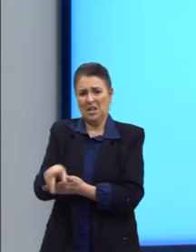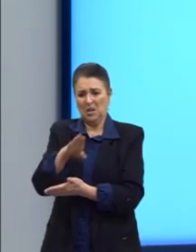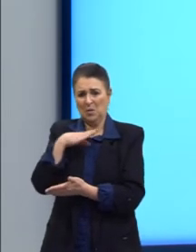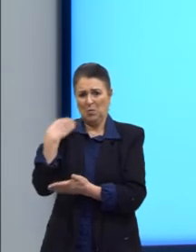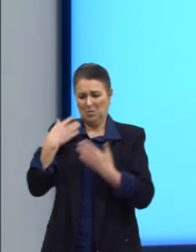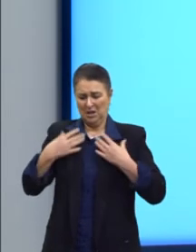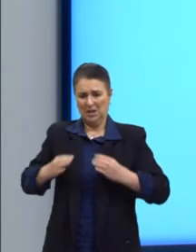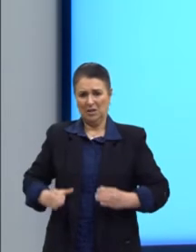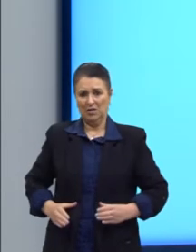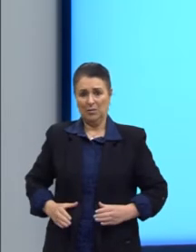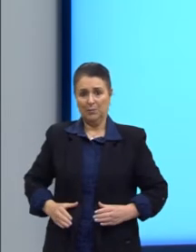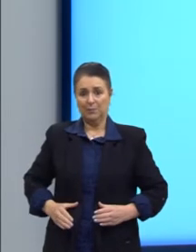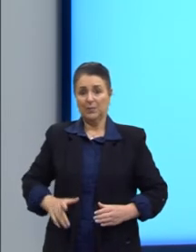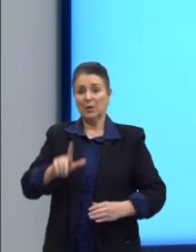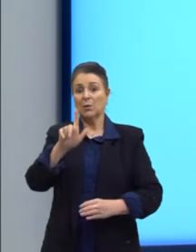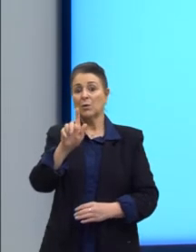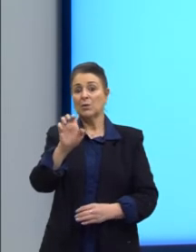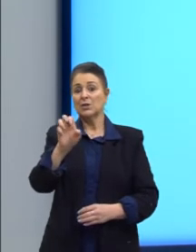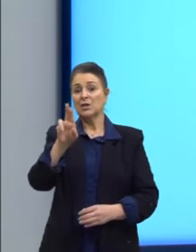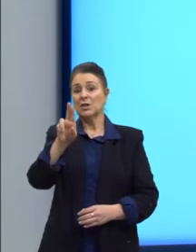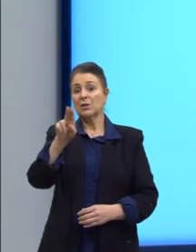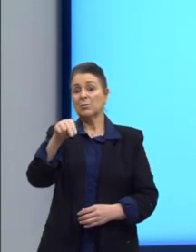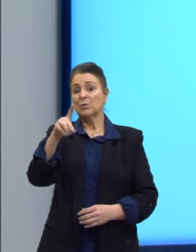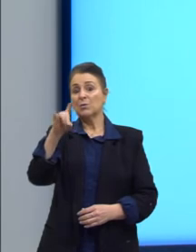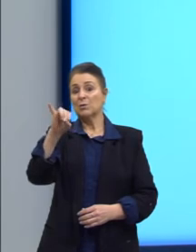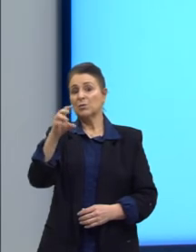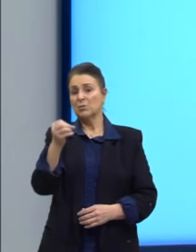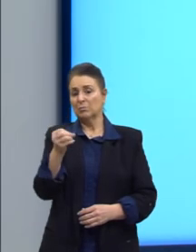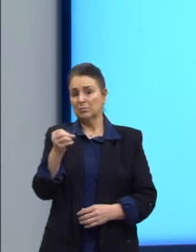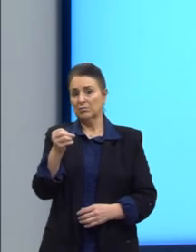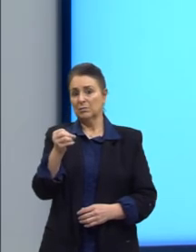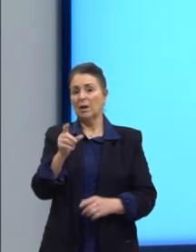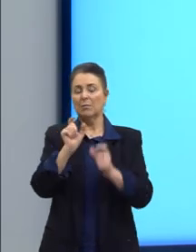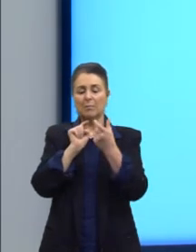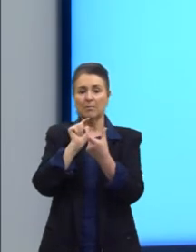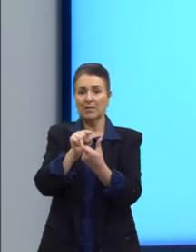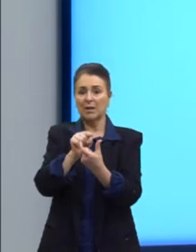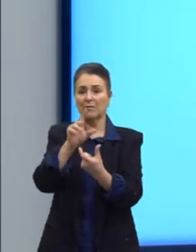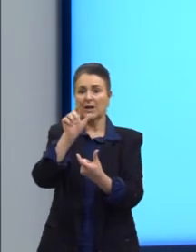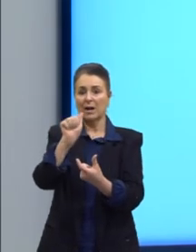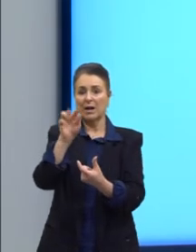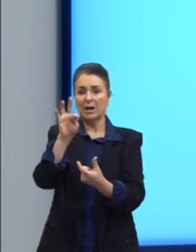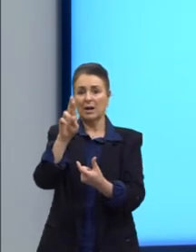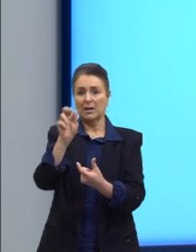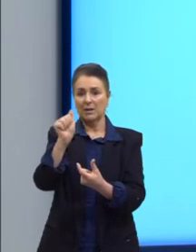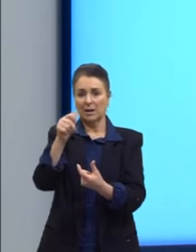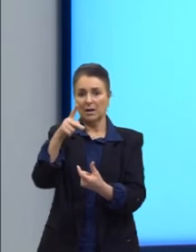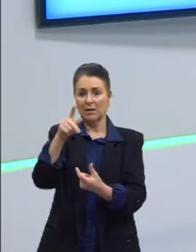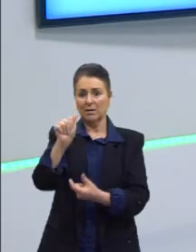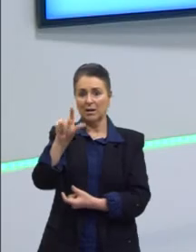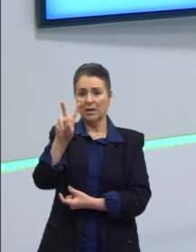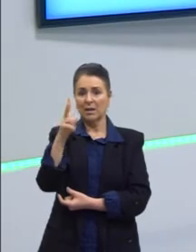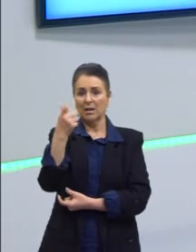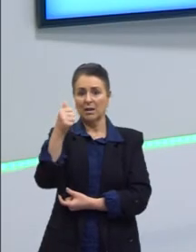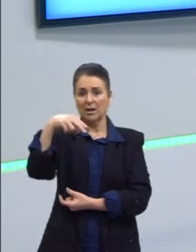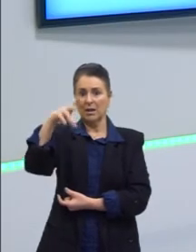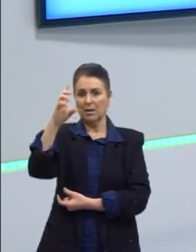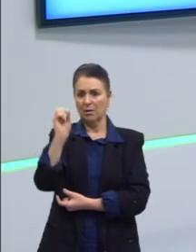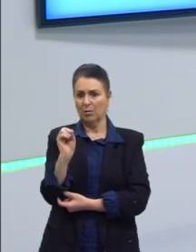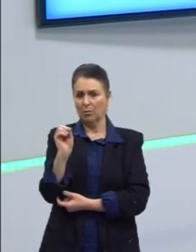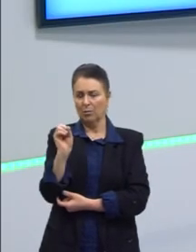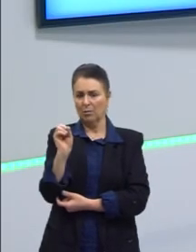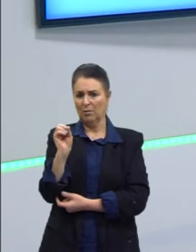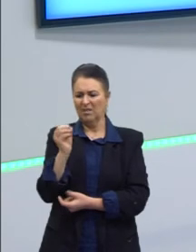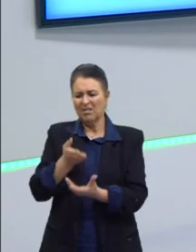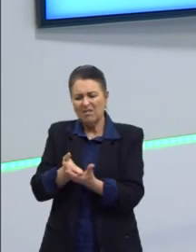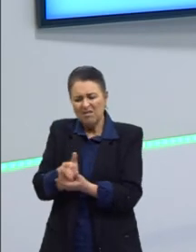gerúndio ali atrapalhando é uma santa eu acontece né Sempre não é aquela são como